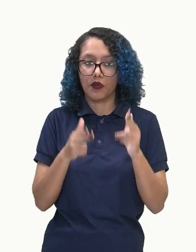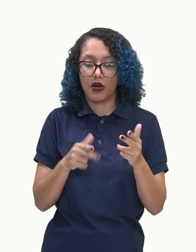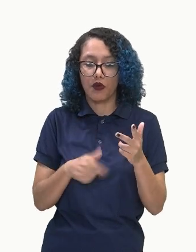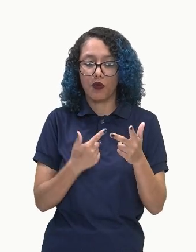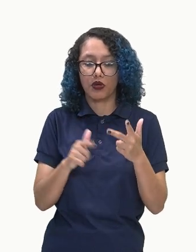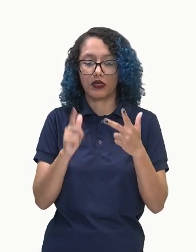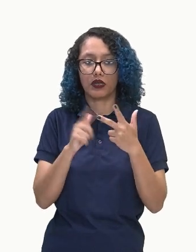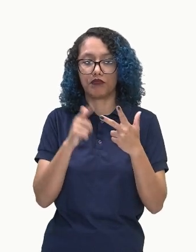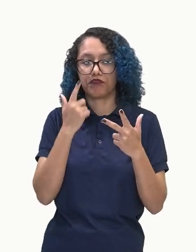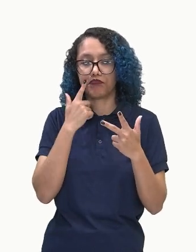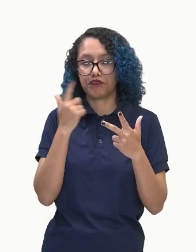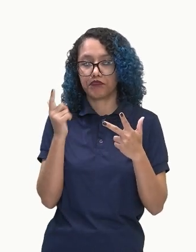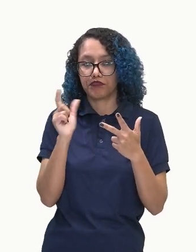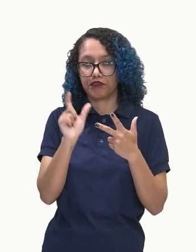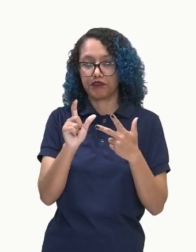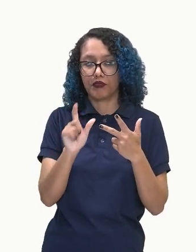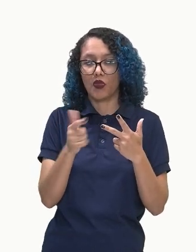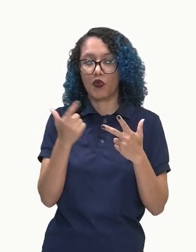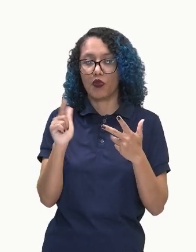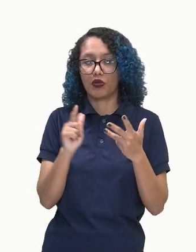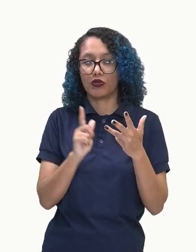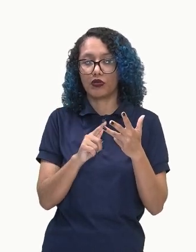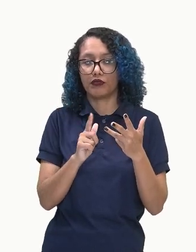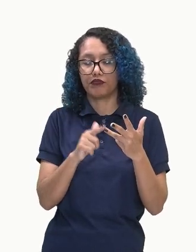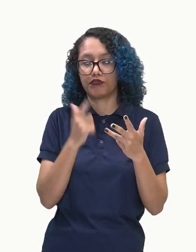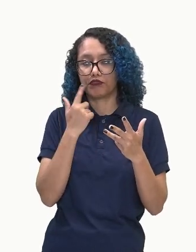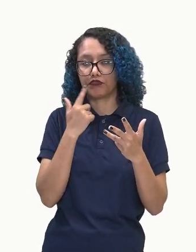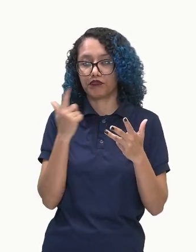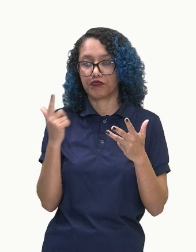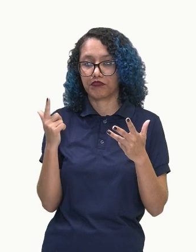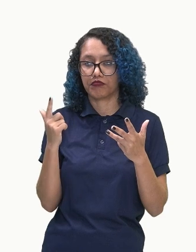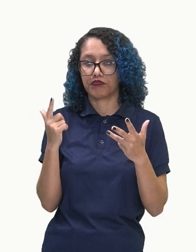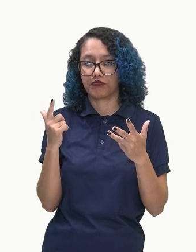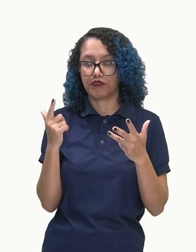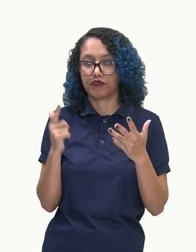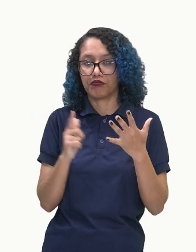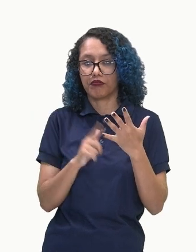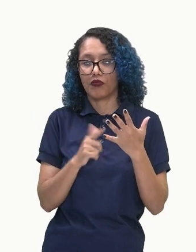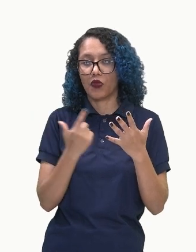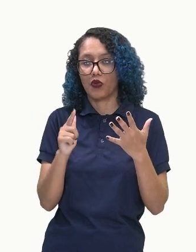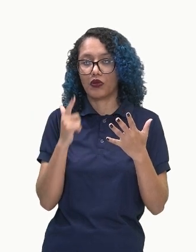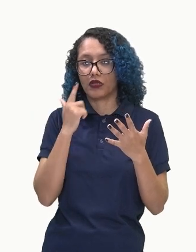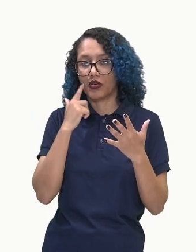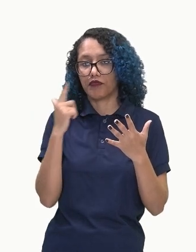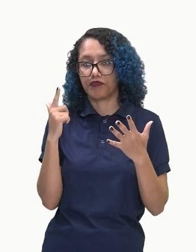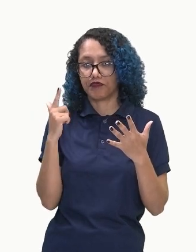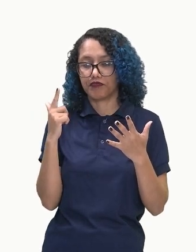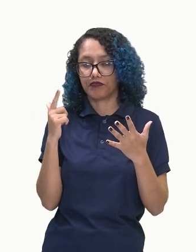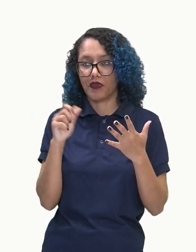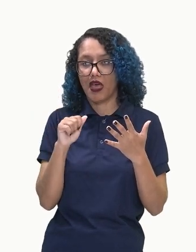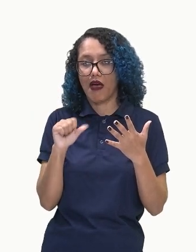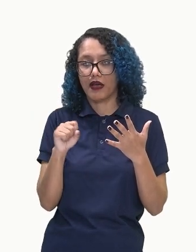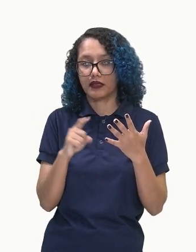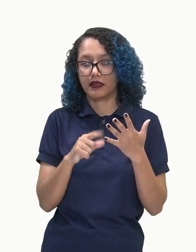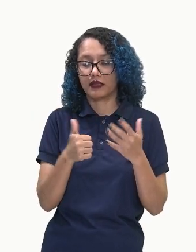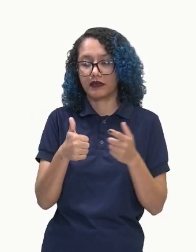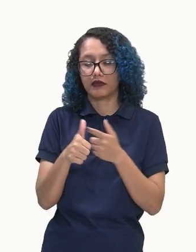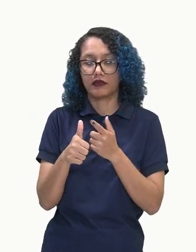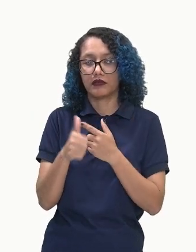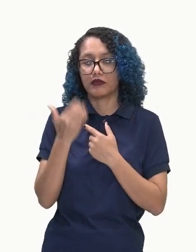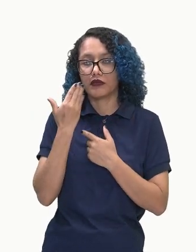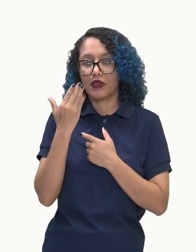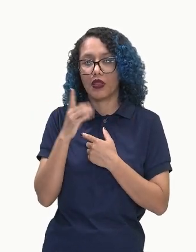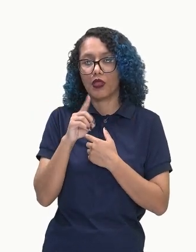devido a, por causa de. Since, desde que, já que. As, como.